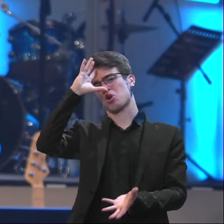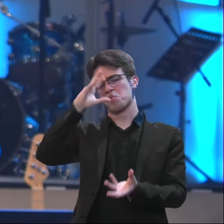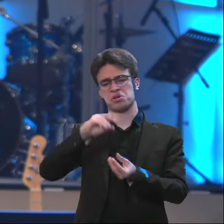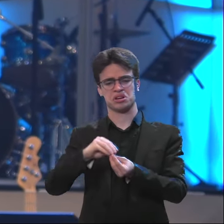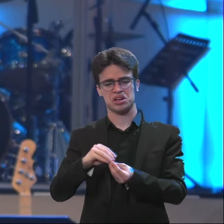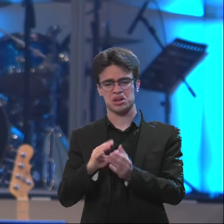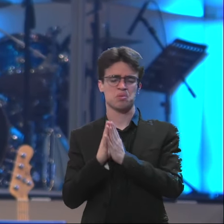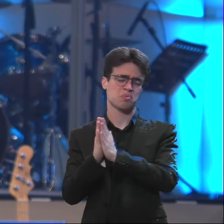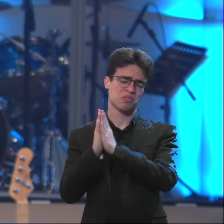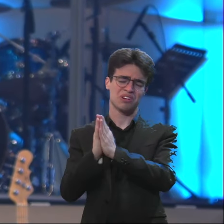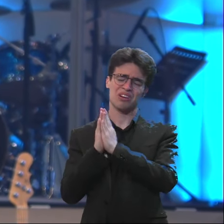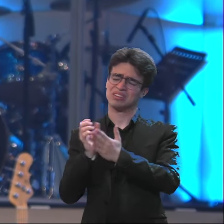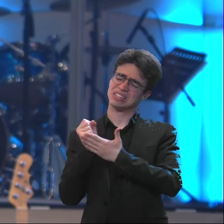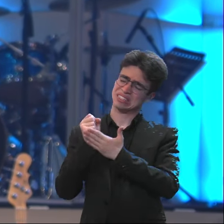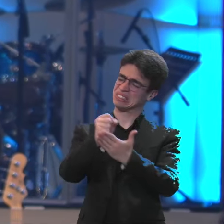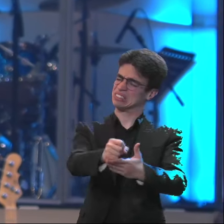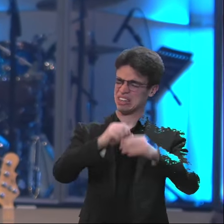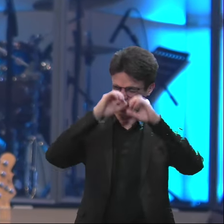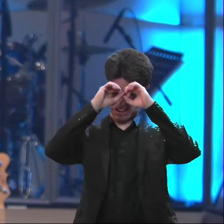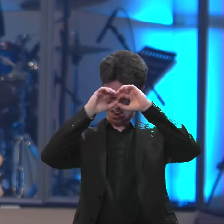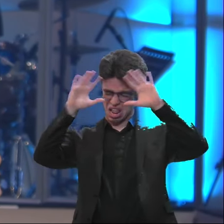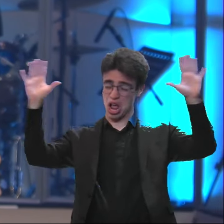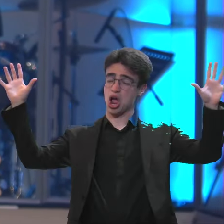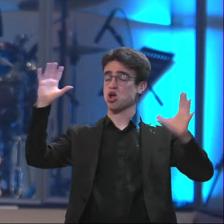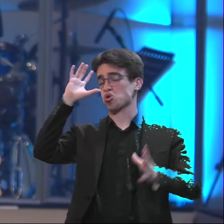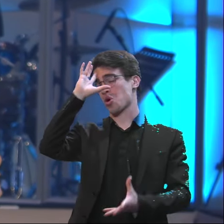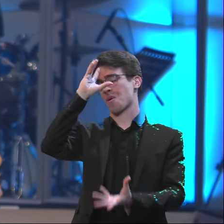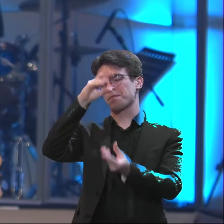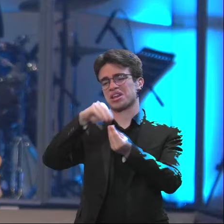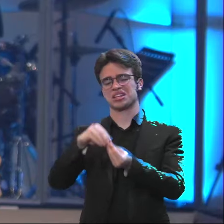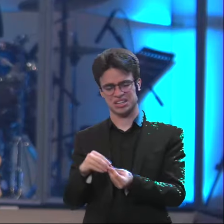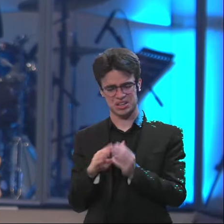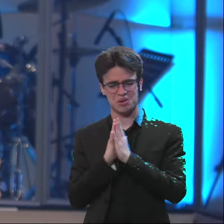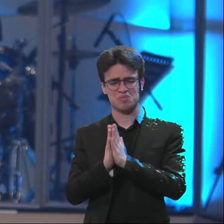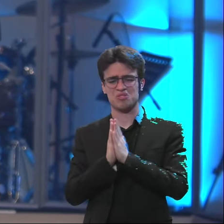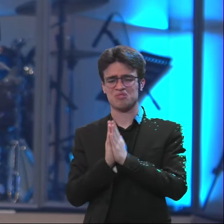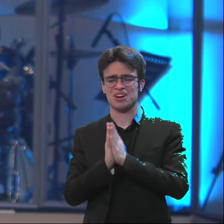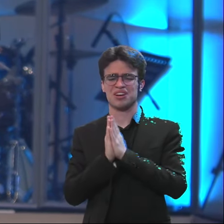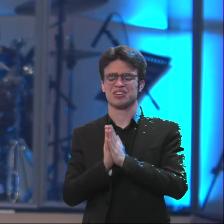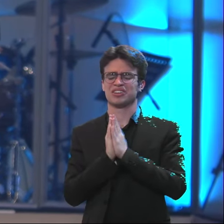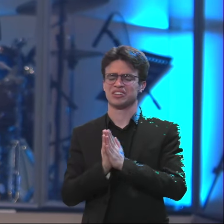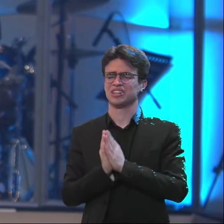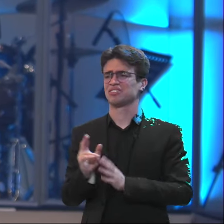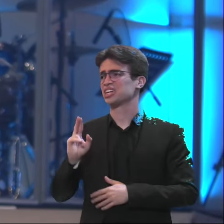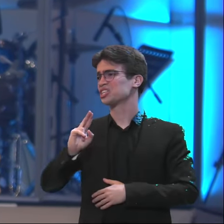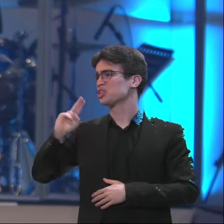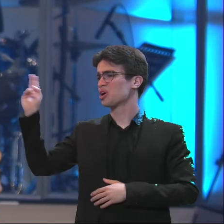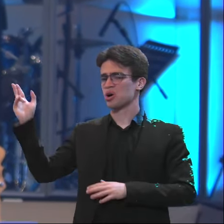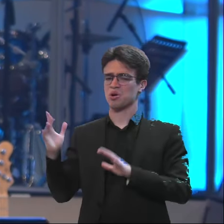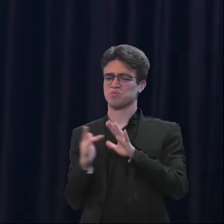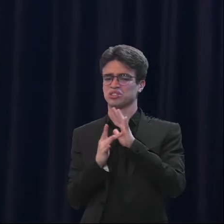o entendimento dos teus filhos. Abre o entendimento, Pai, em nome